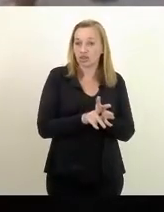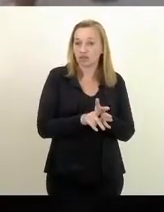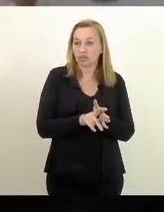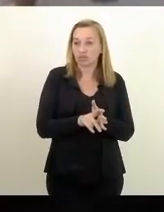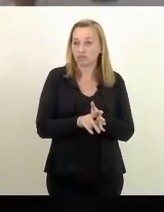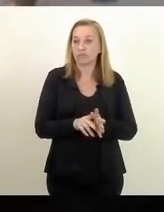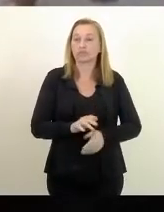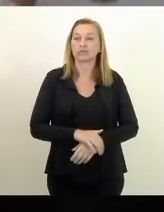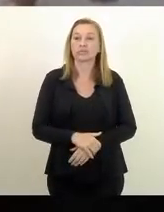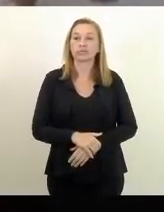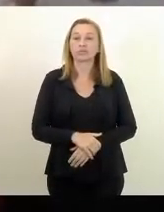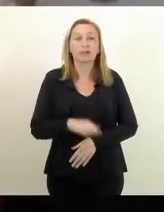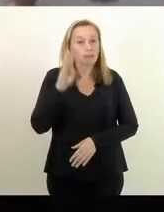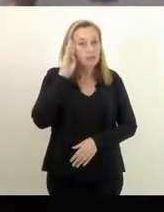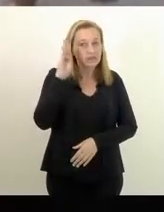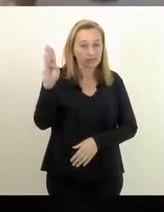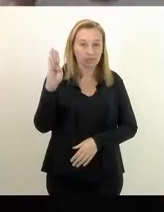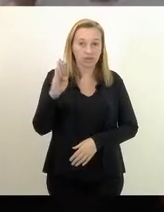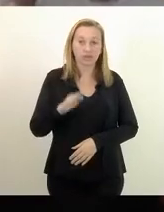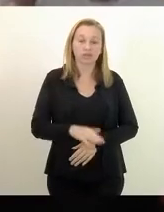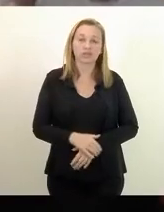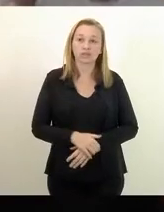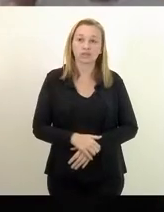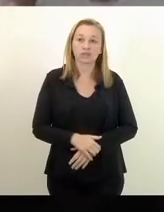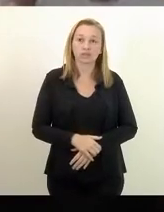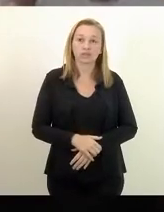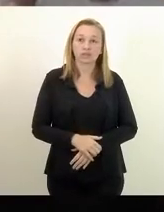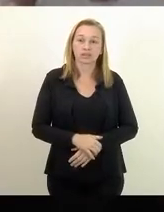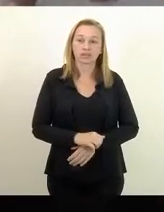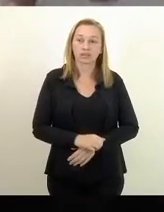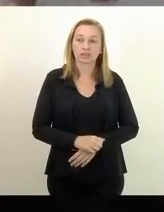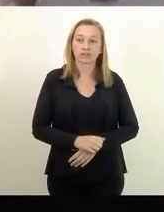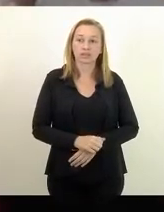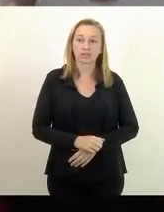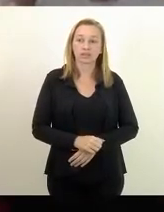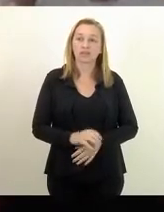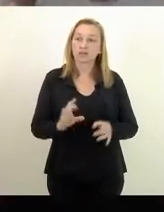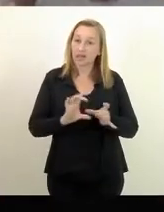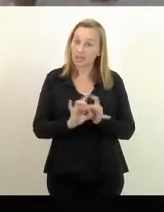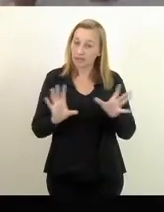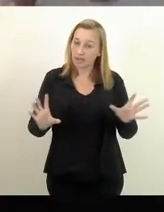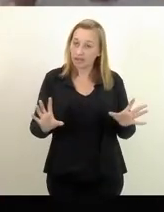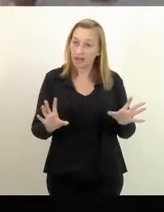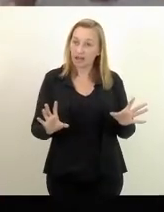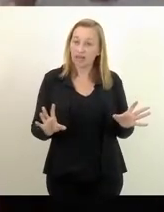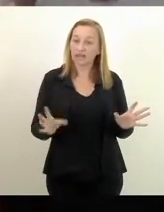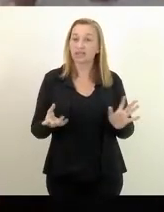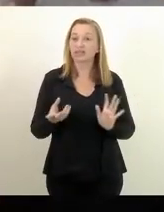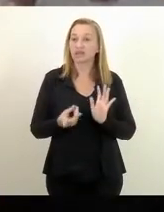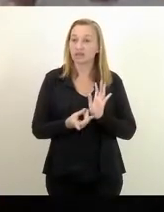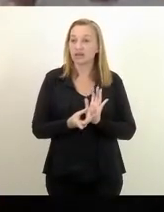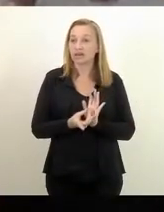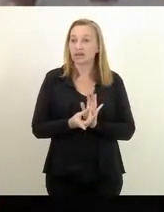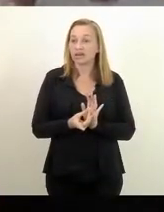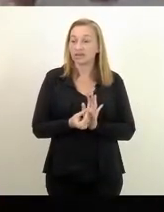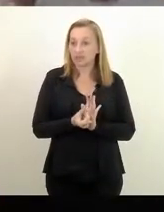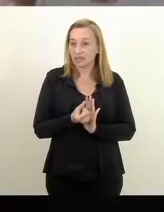Ele é fundamental para garantir a autonomia, independência financeira,